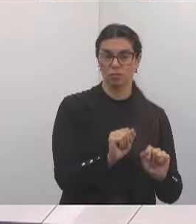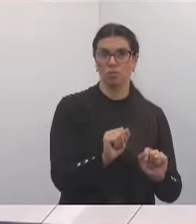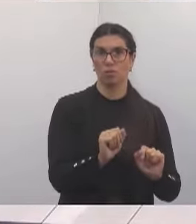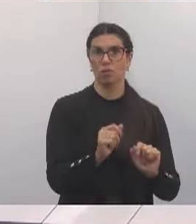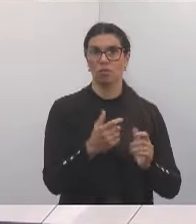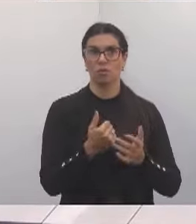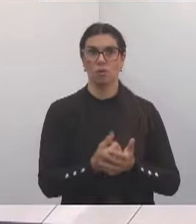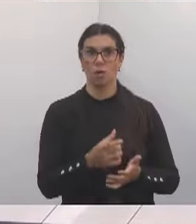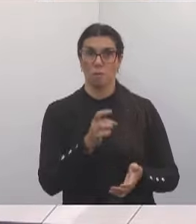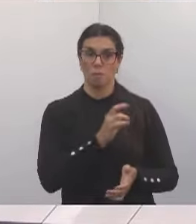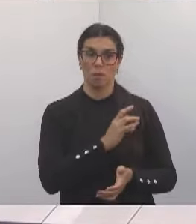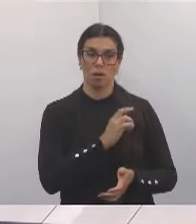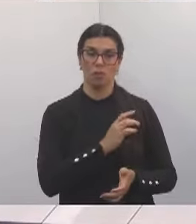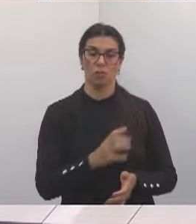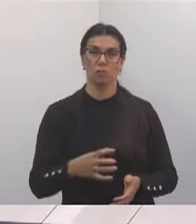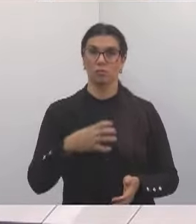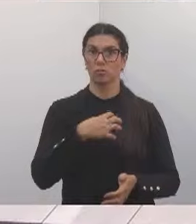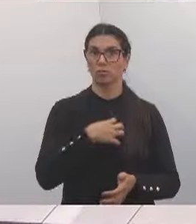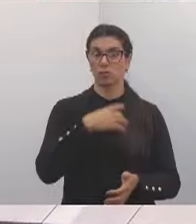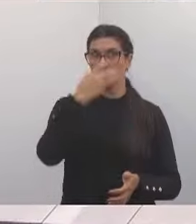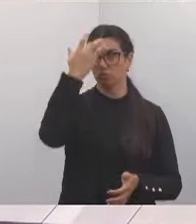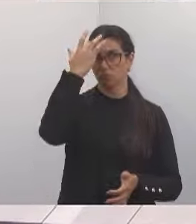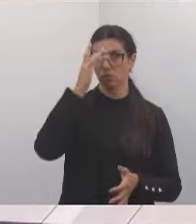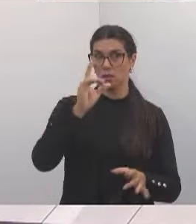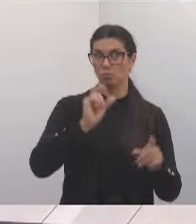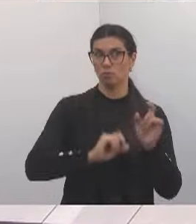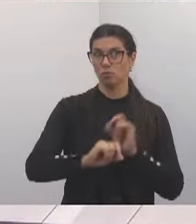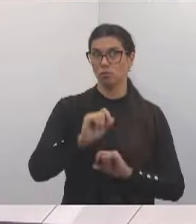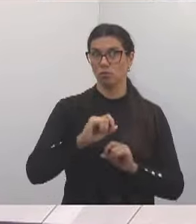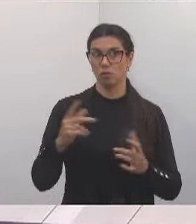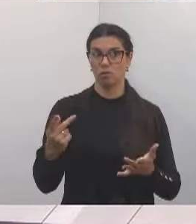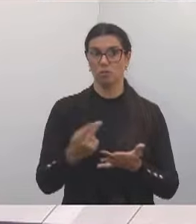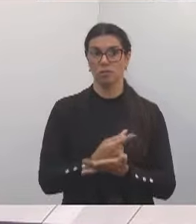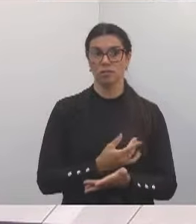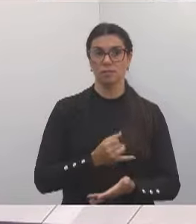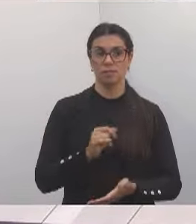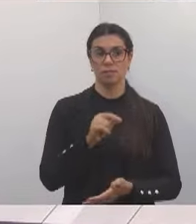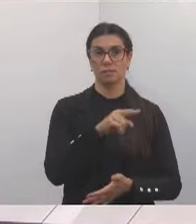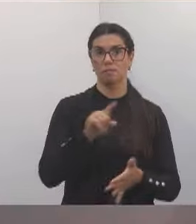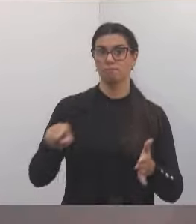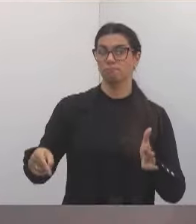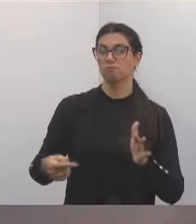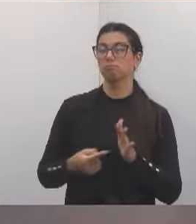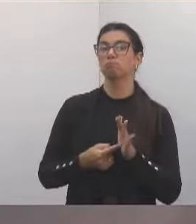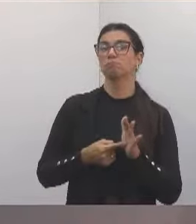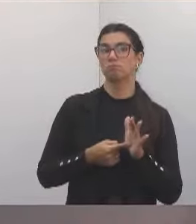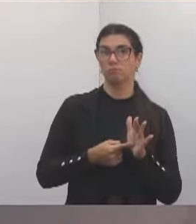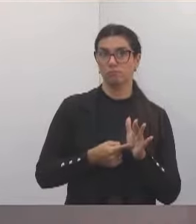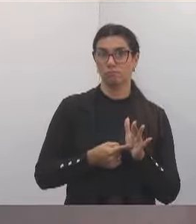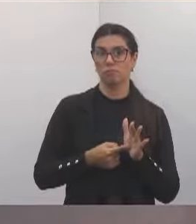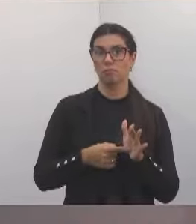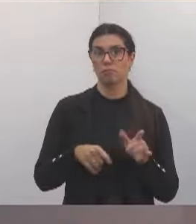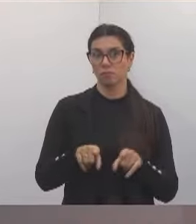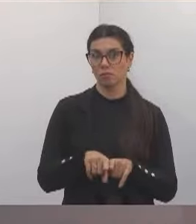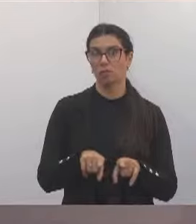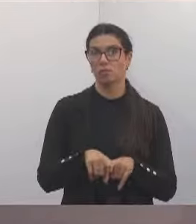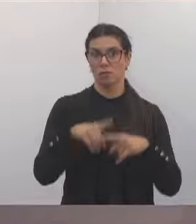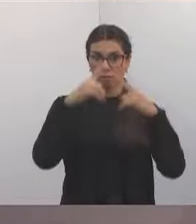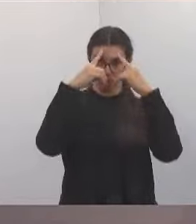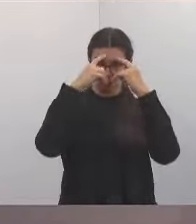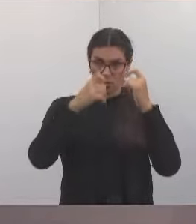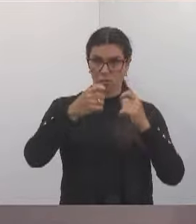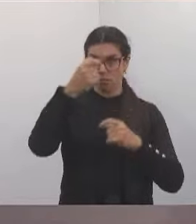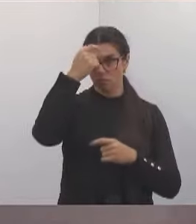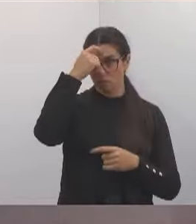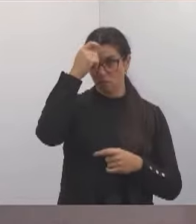acuado, ele fica com medo, ele não sabe o que vai acontecer com ele se denunciar. Então, também, dentro disso, existe a violência psicológica e ele